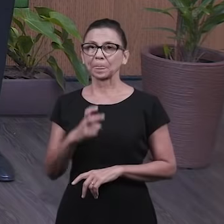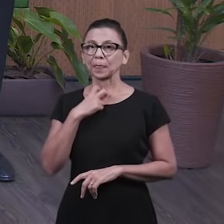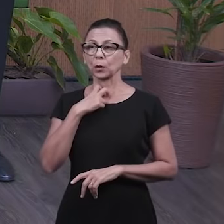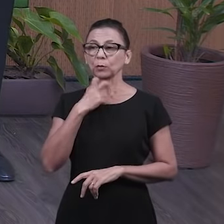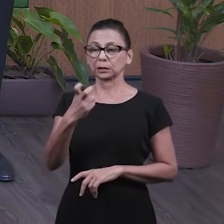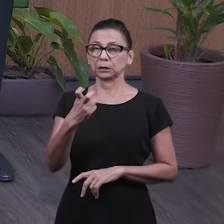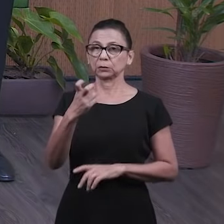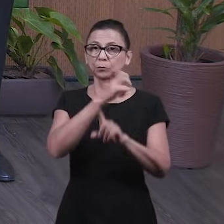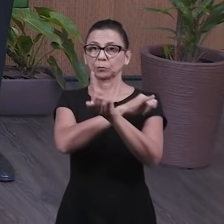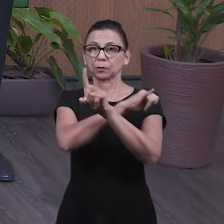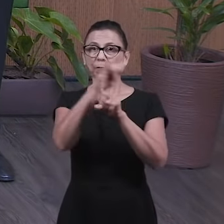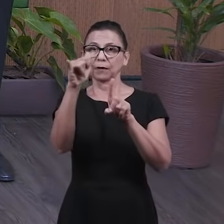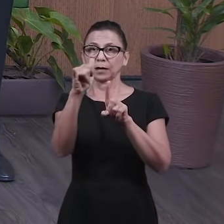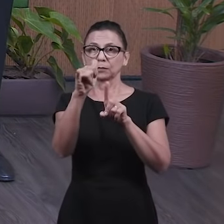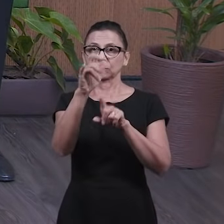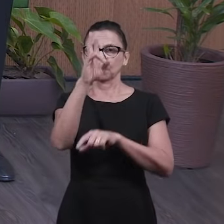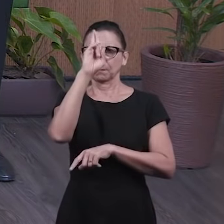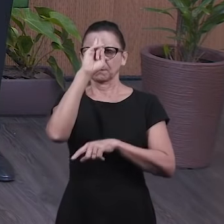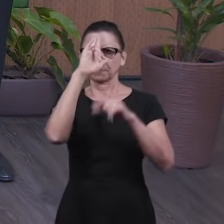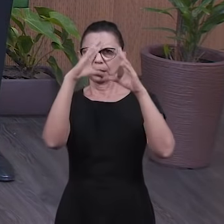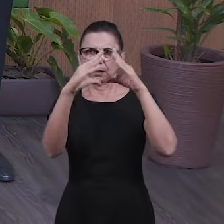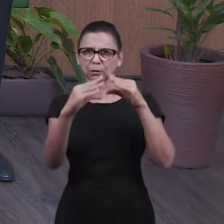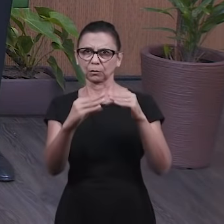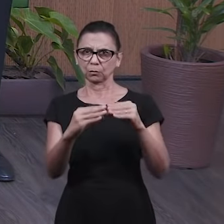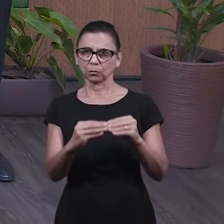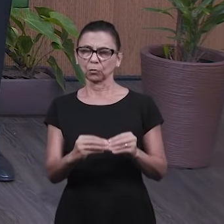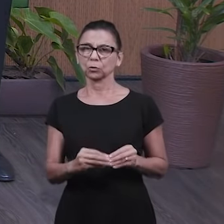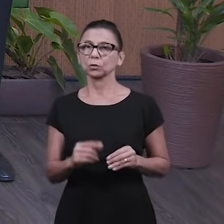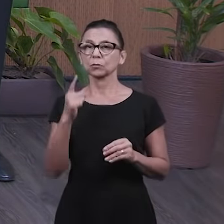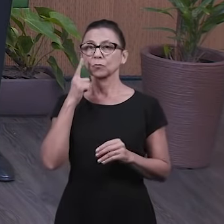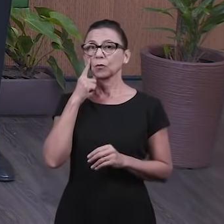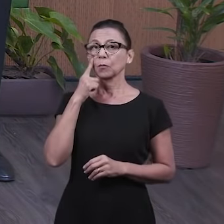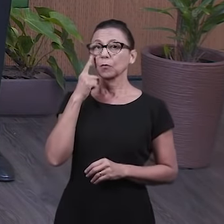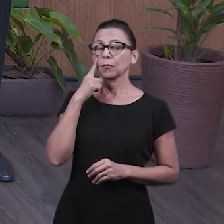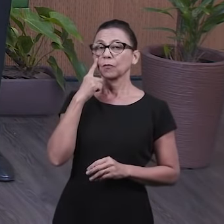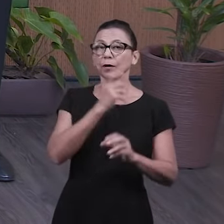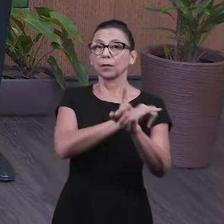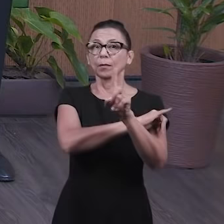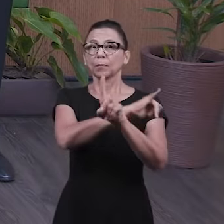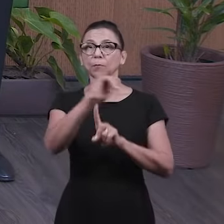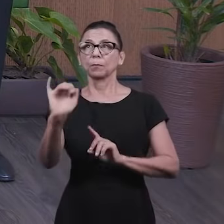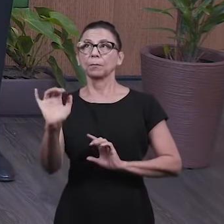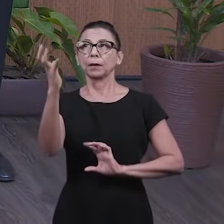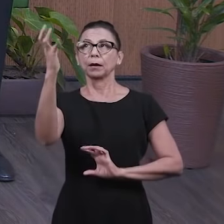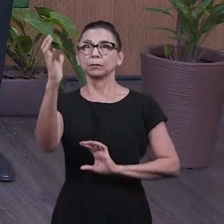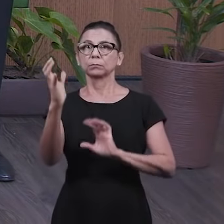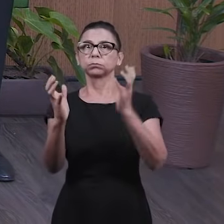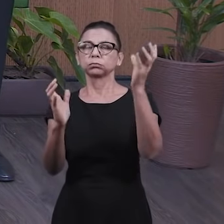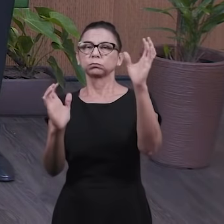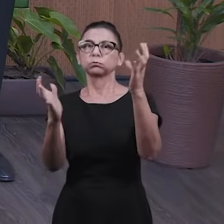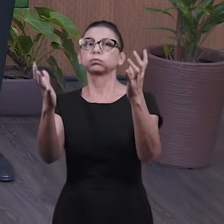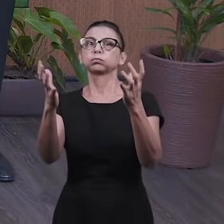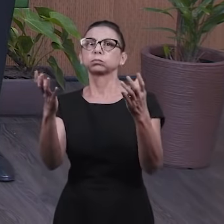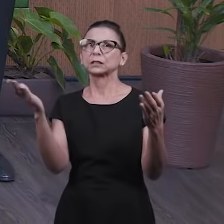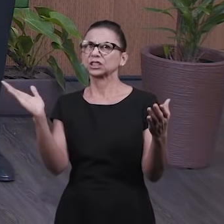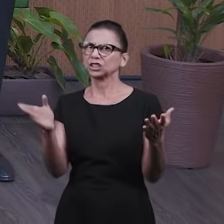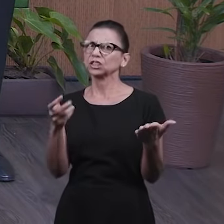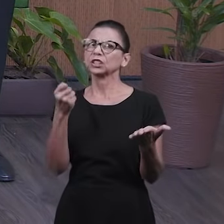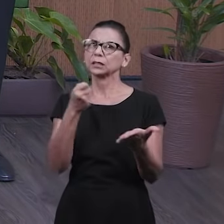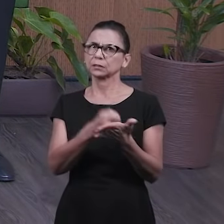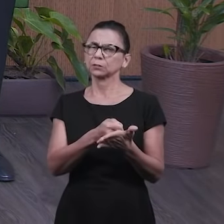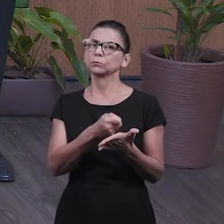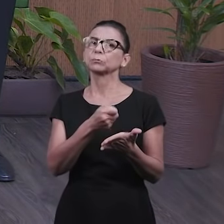a avisos solenes e sinais proféticos que já estão